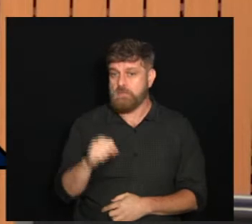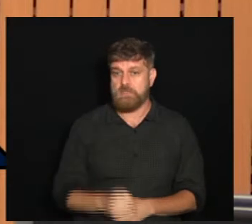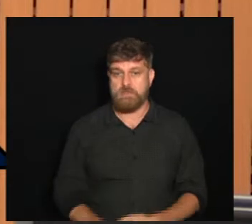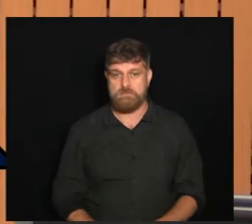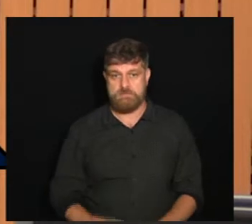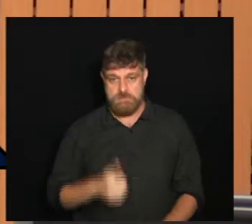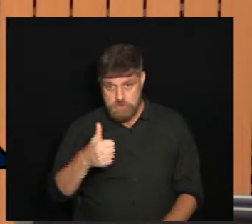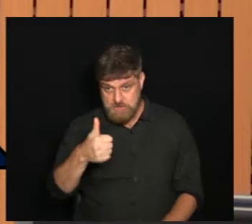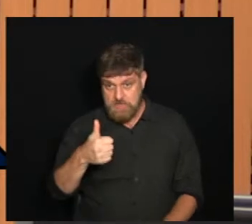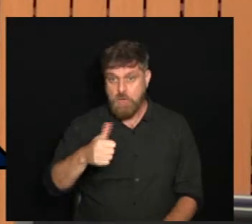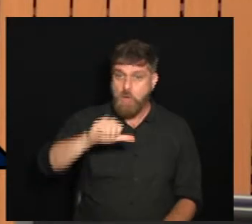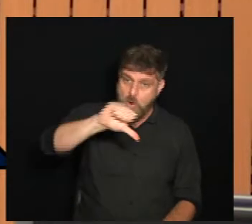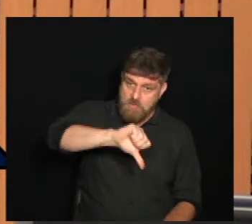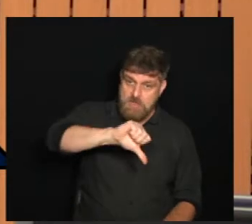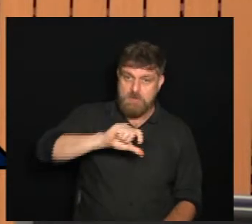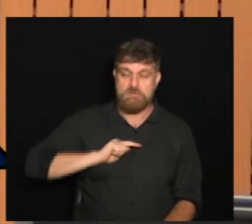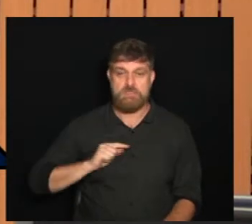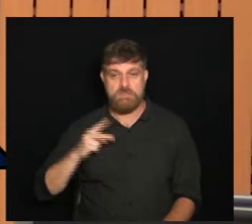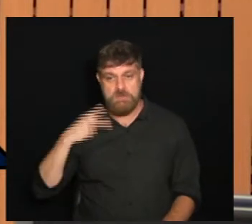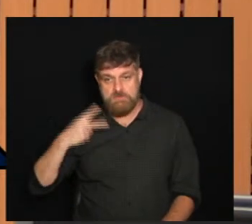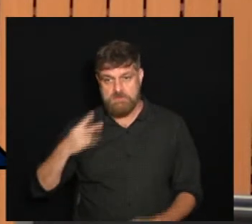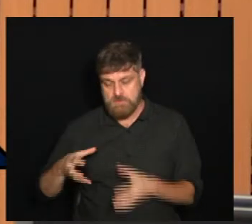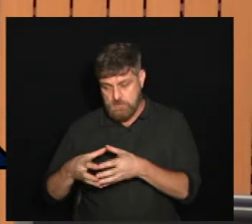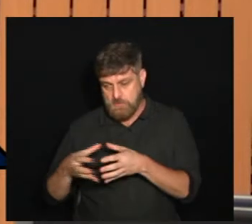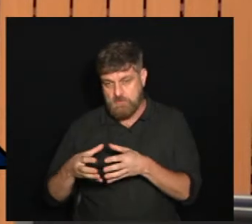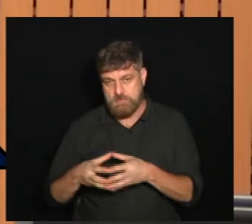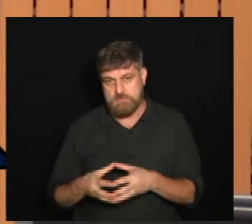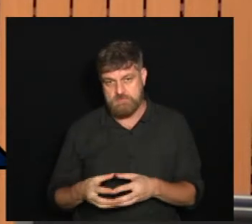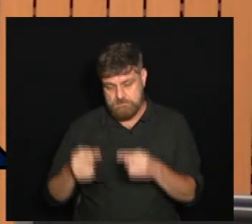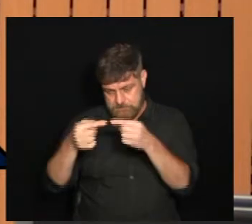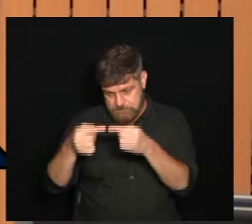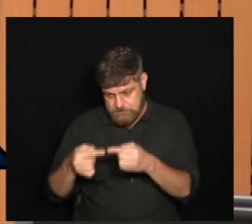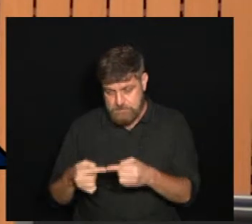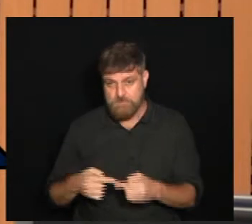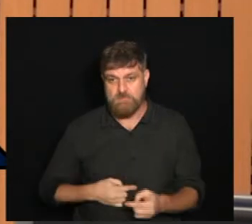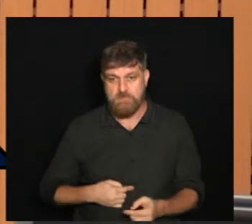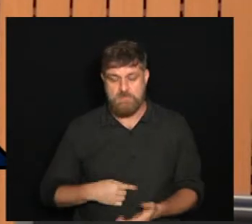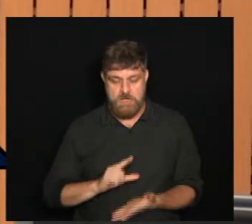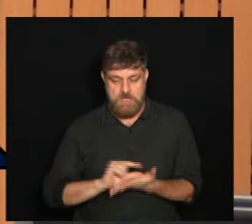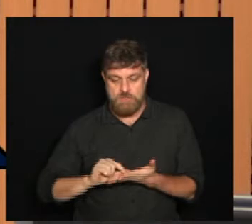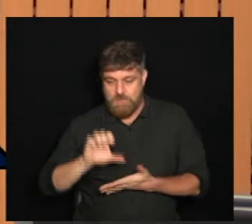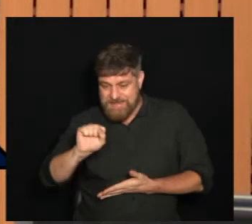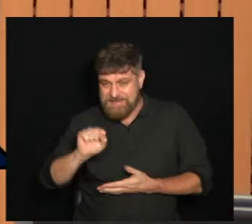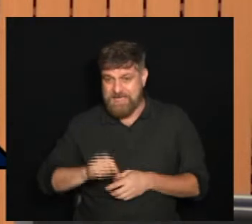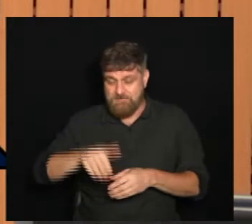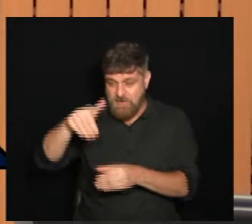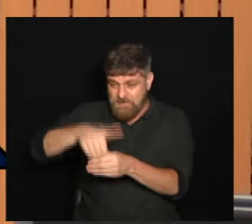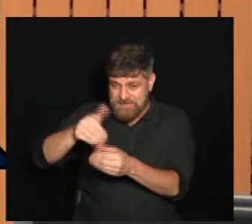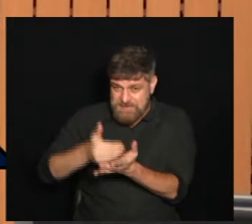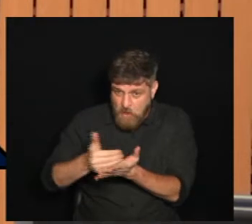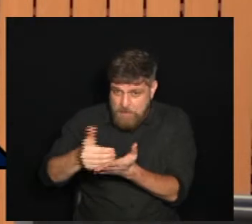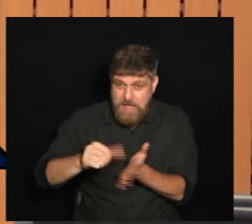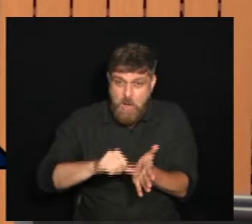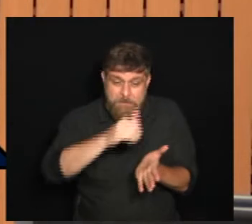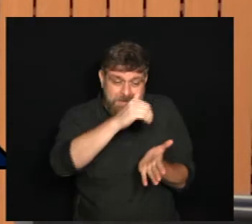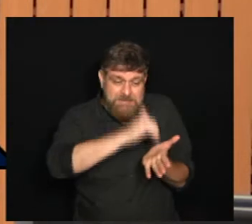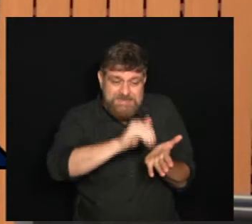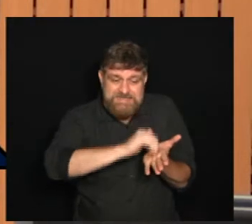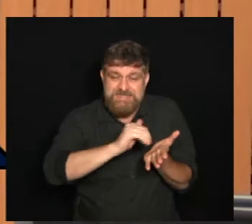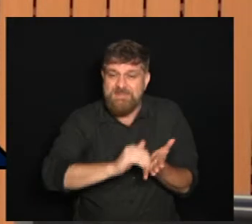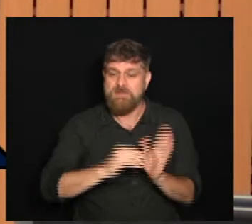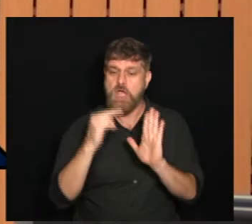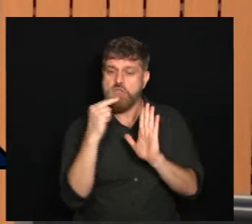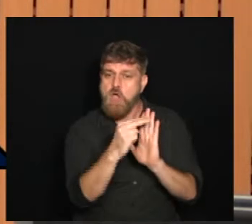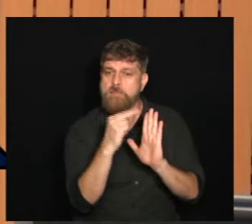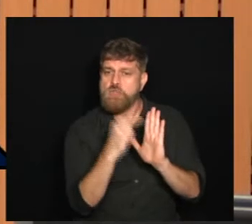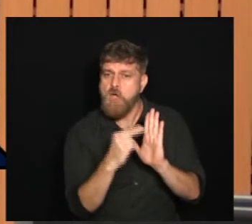ou negativo, seguido pelos demais membros. Artigo 8º. Iniciada a votação, o primeiro secretário realizará chamada de votação,